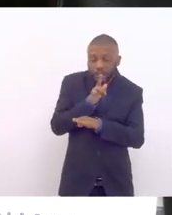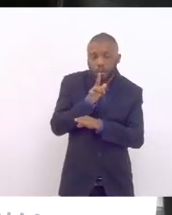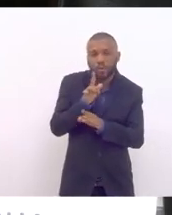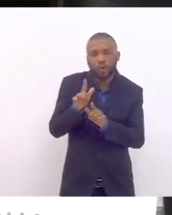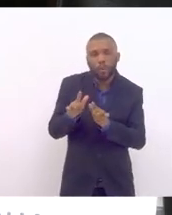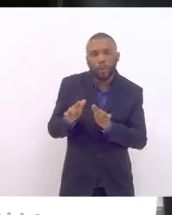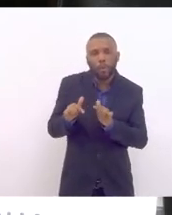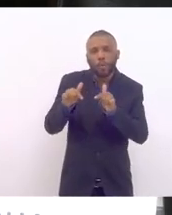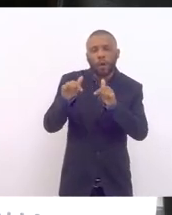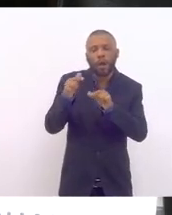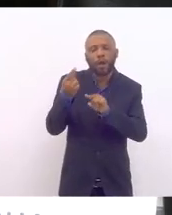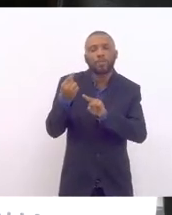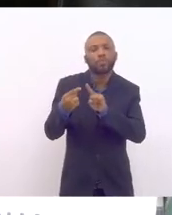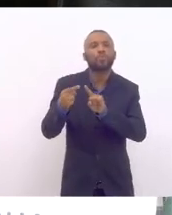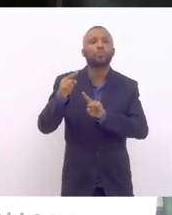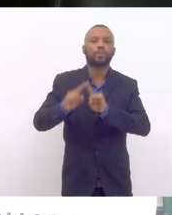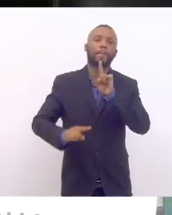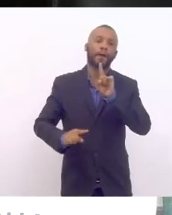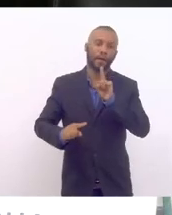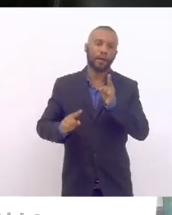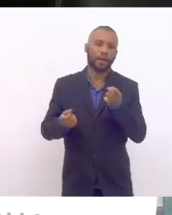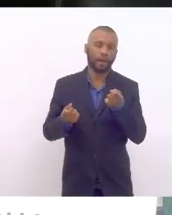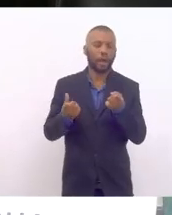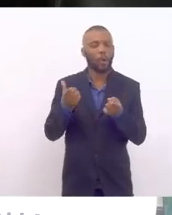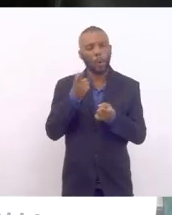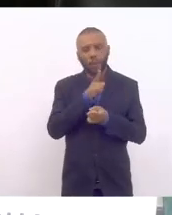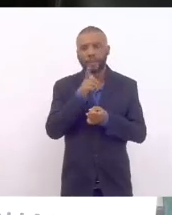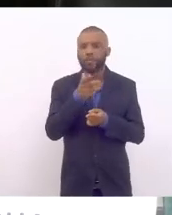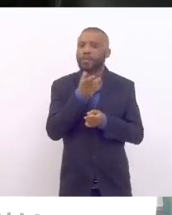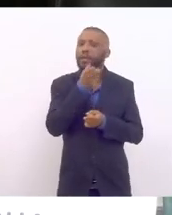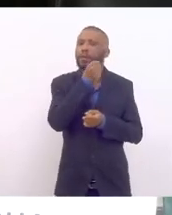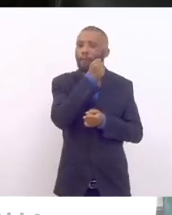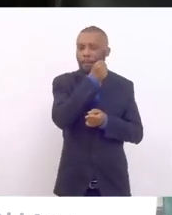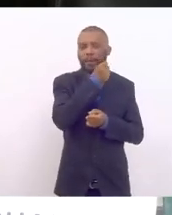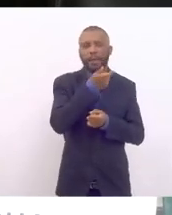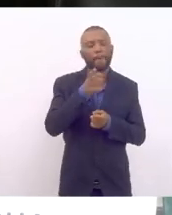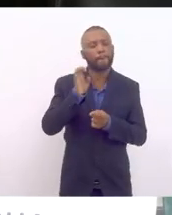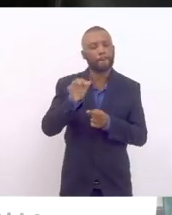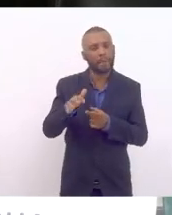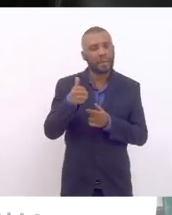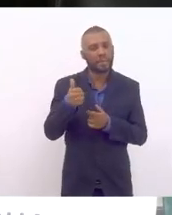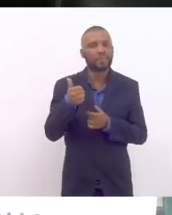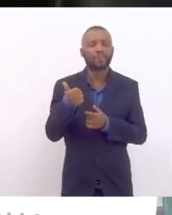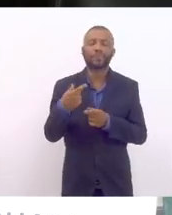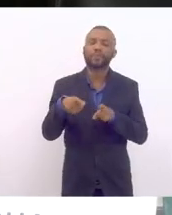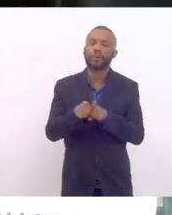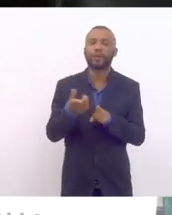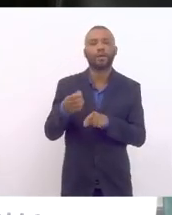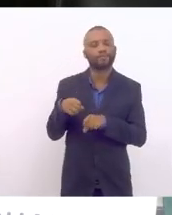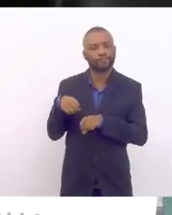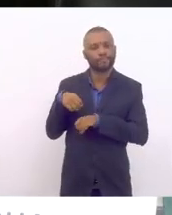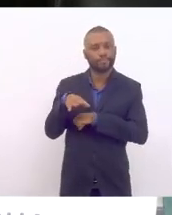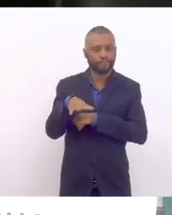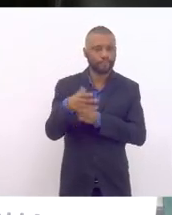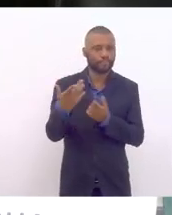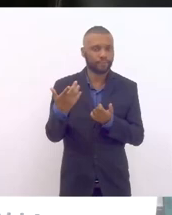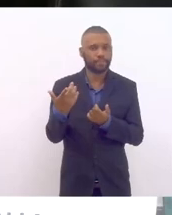tudo isso a UERJ conseguiu se recuperar destaco aqui a